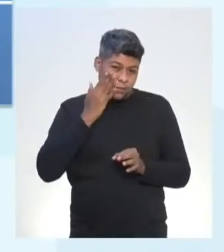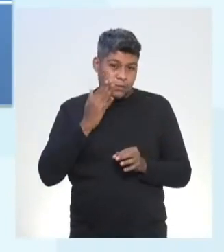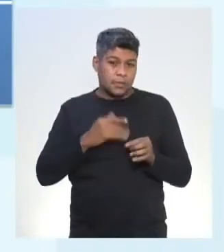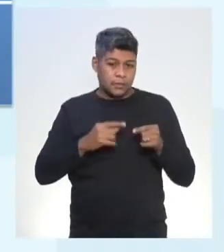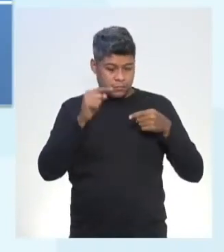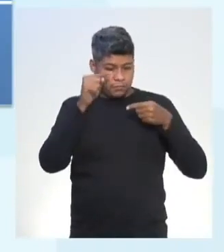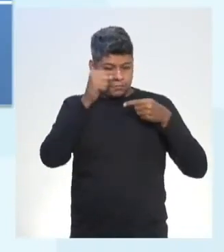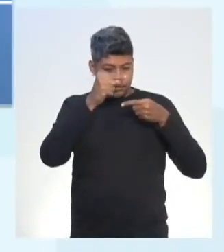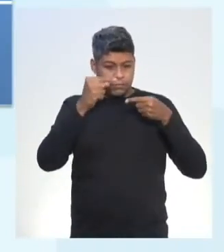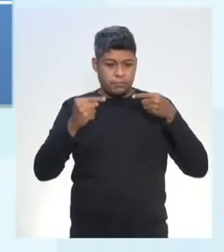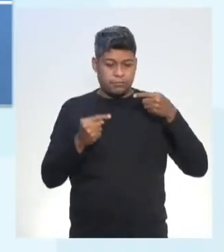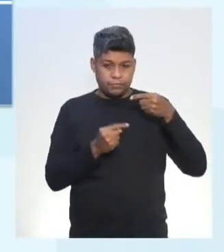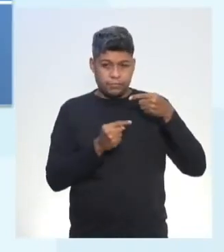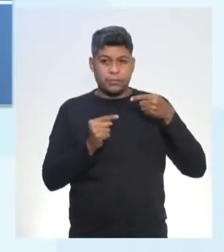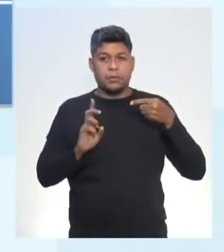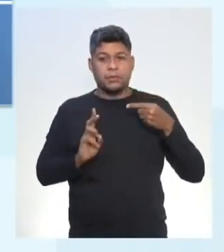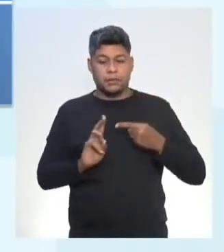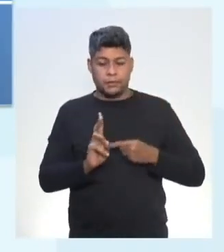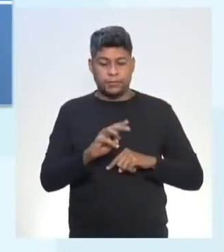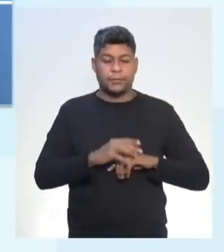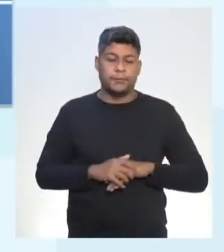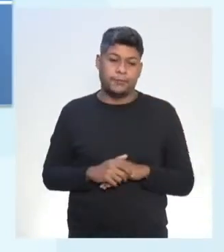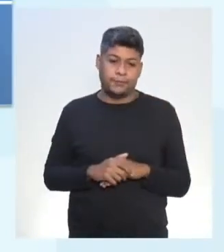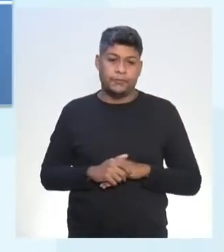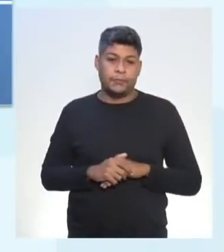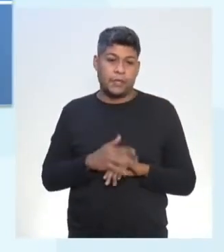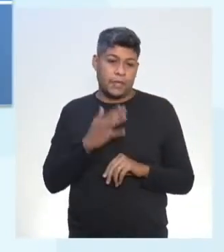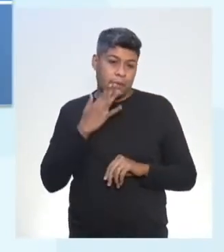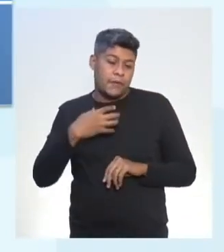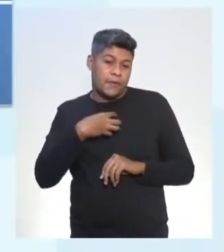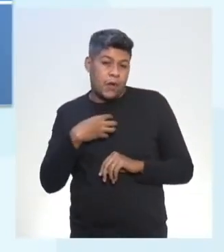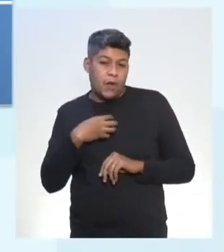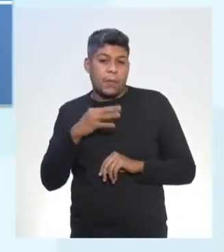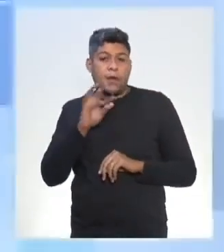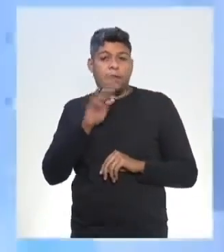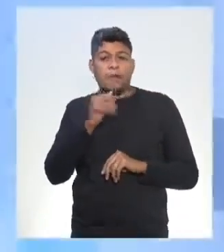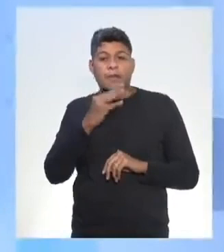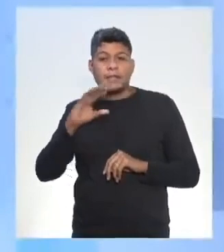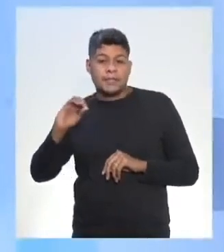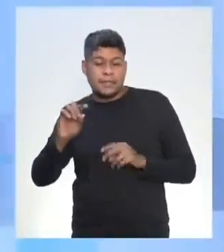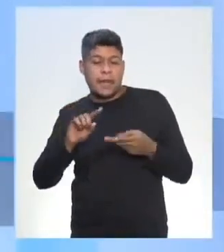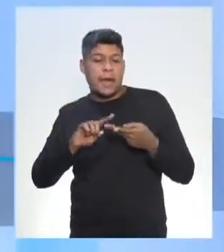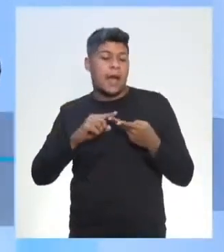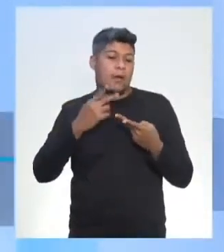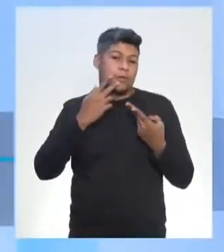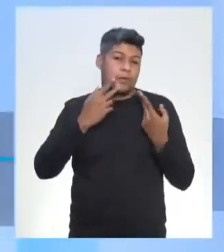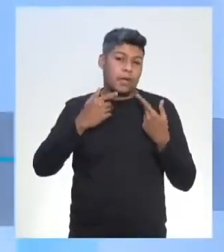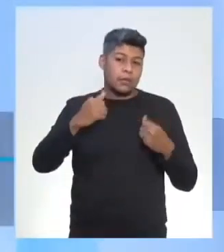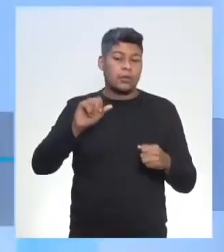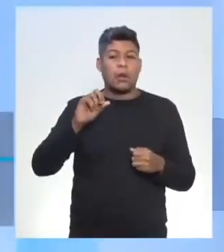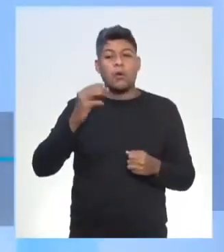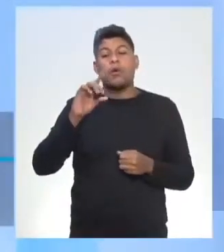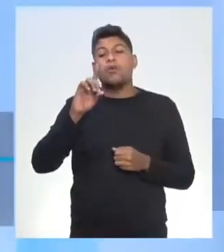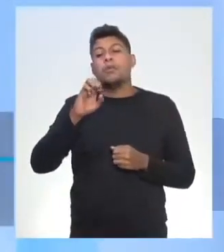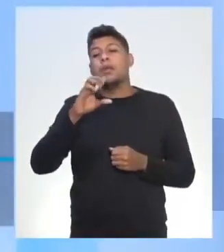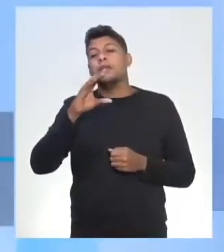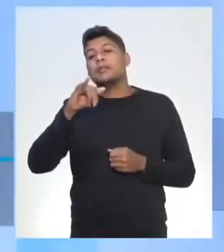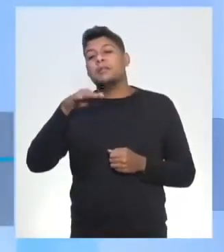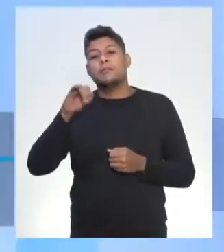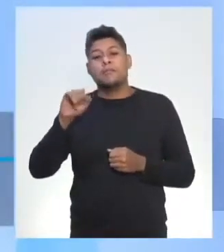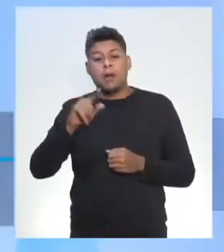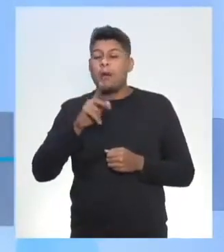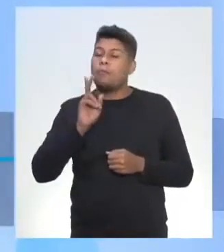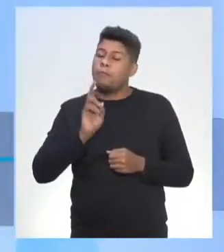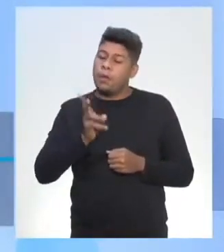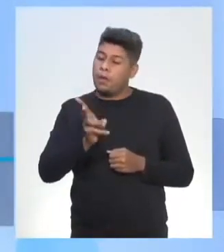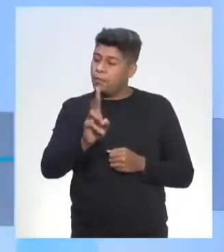cima com o de cima e o de baixo com o de baixo. Tanto na forma de fração, nos naturais e também nos números decimais com vírgula, a gente faz esse